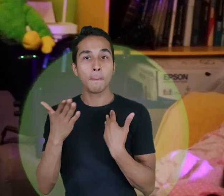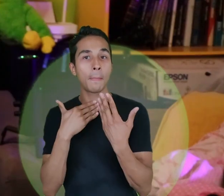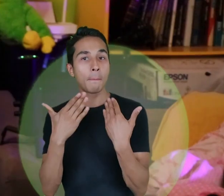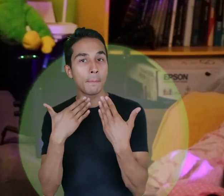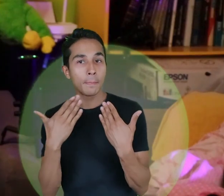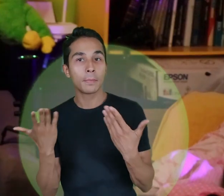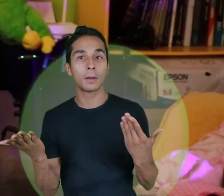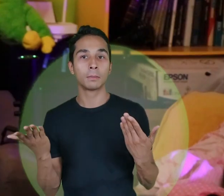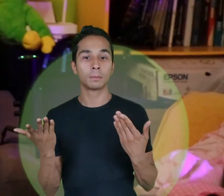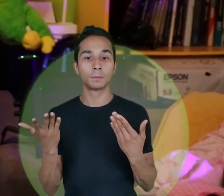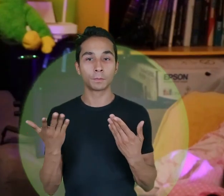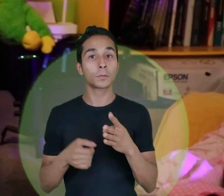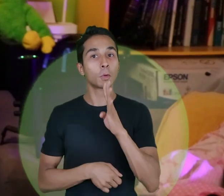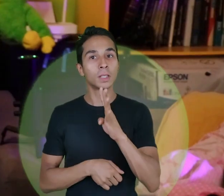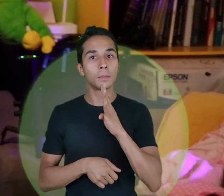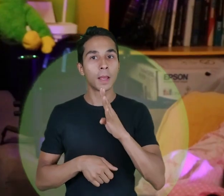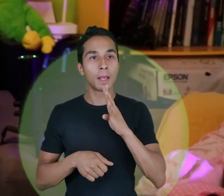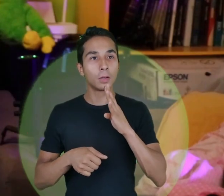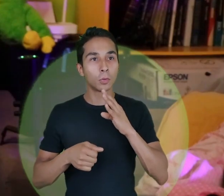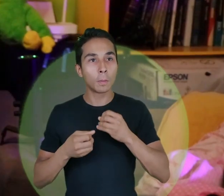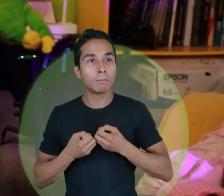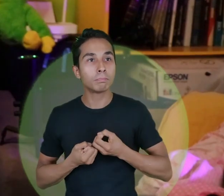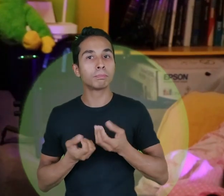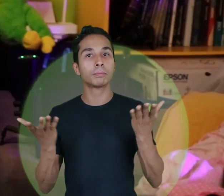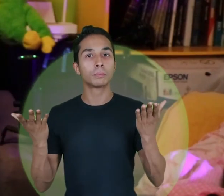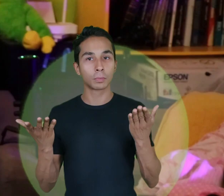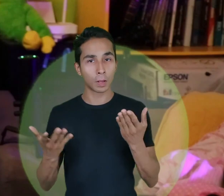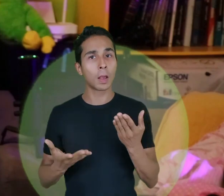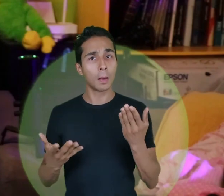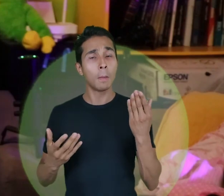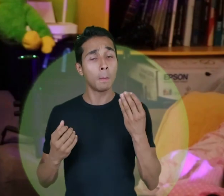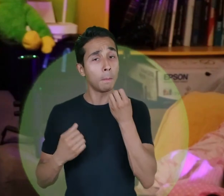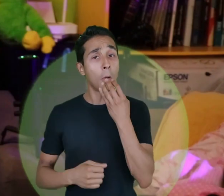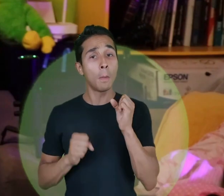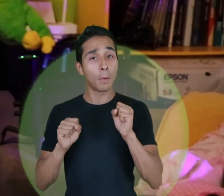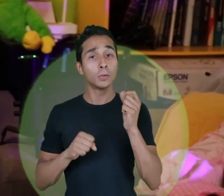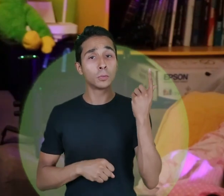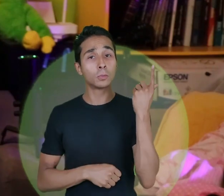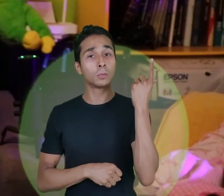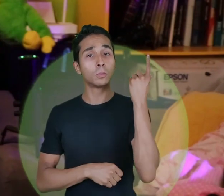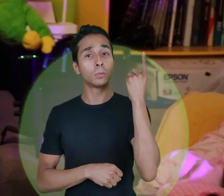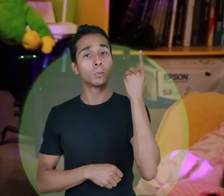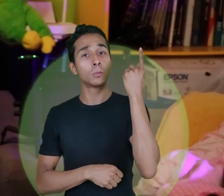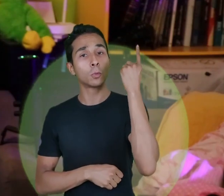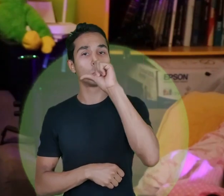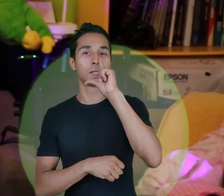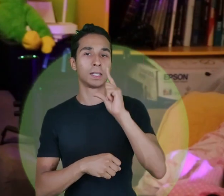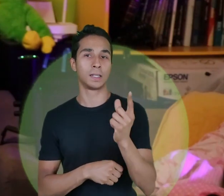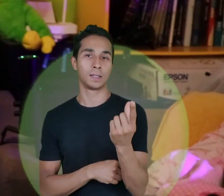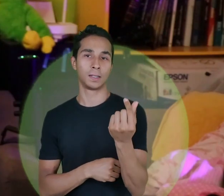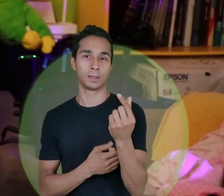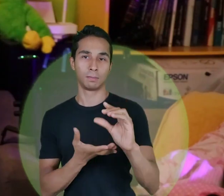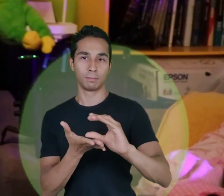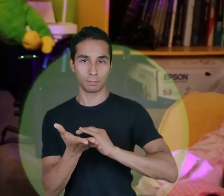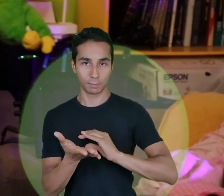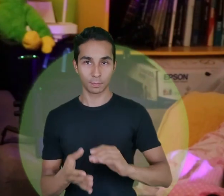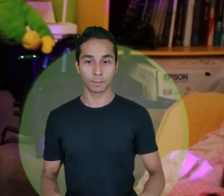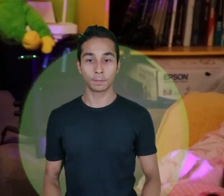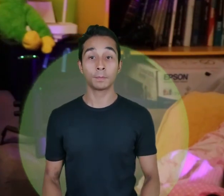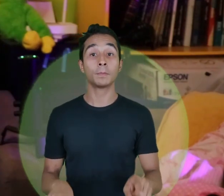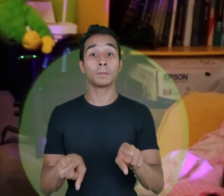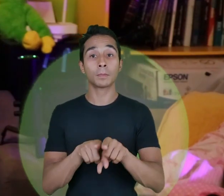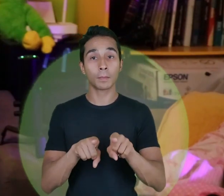ali um compartilhamento desse conhecimento pode trazer visibilidade e financiamento também para o seu projeto, para a sua ideia. A gente tem aí